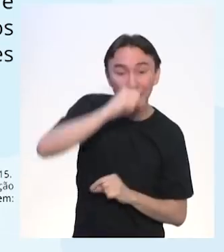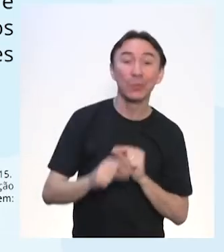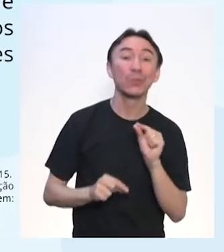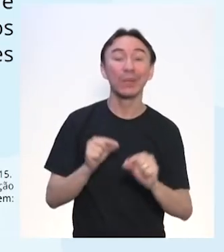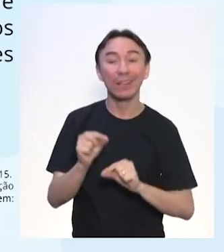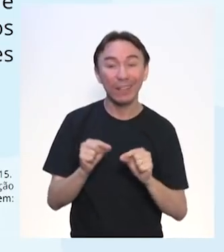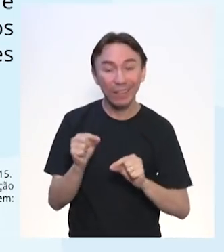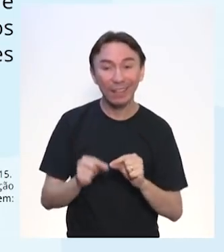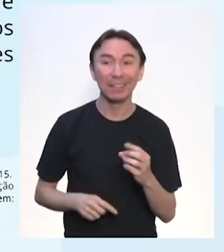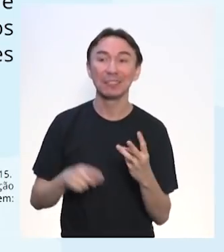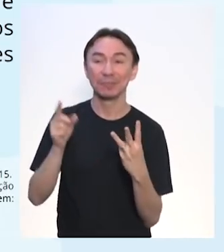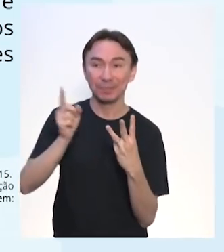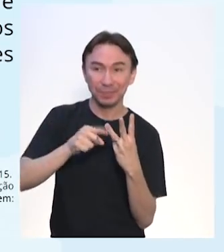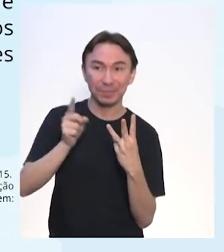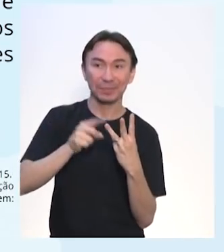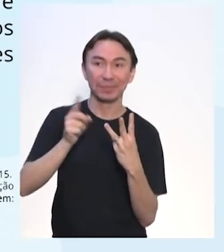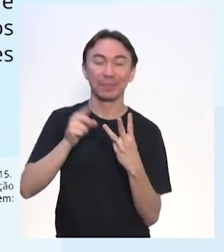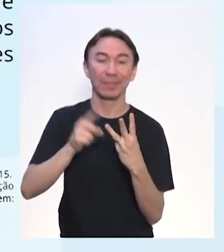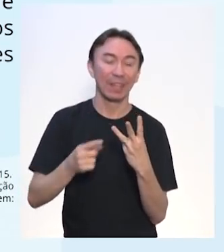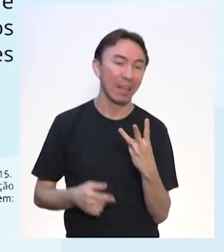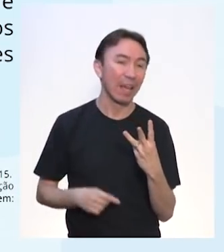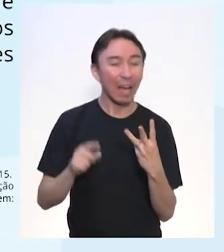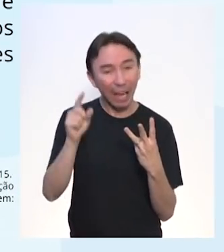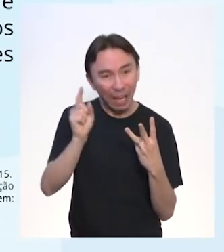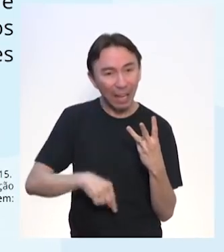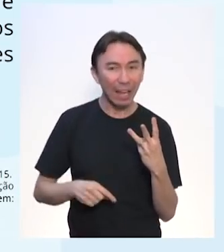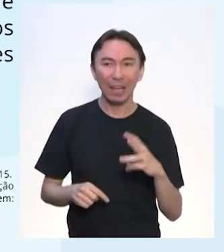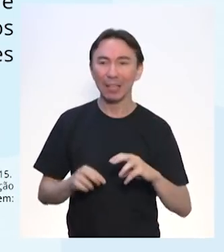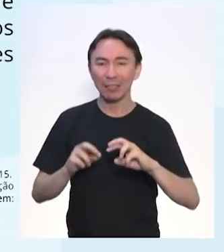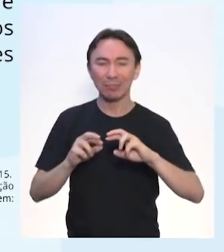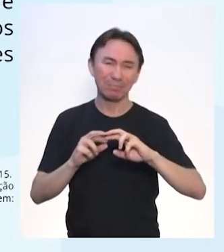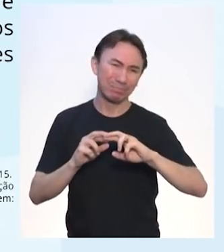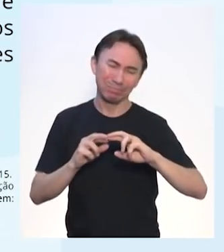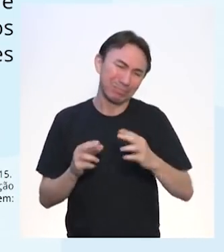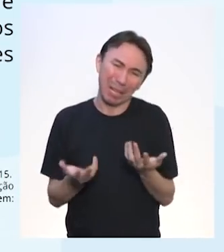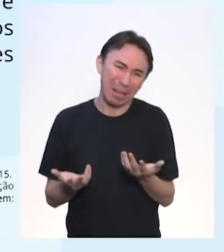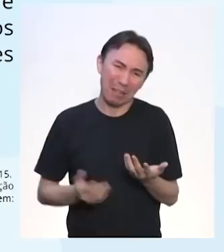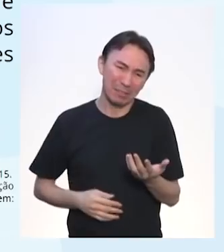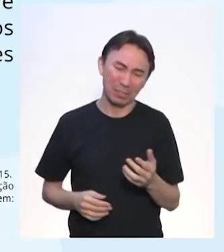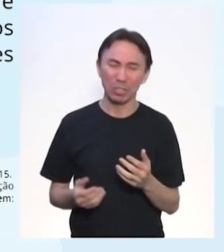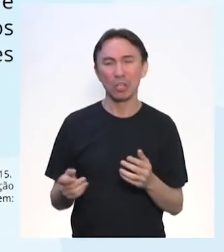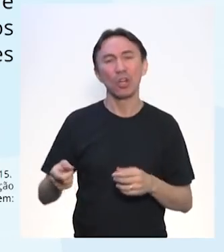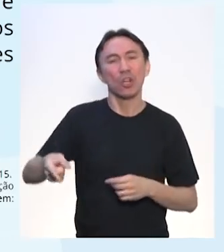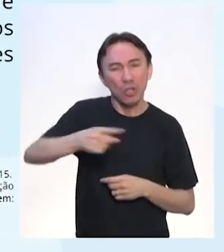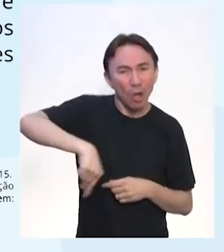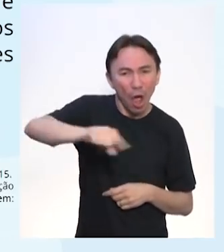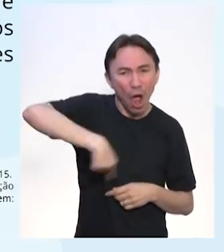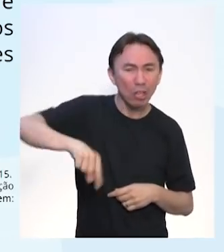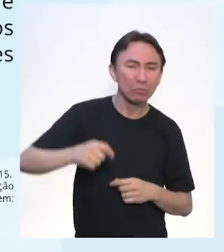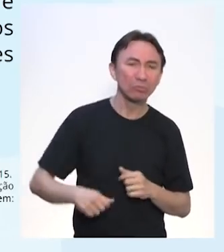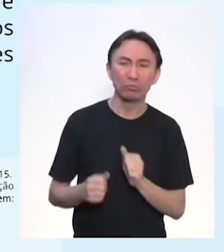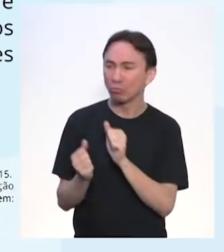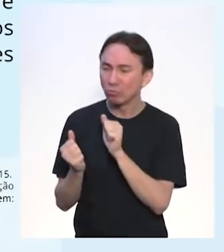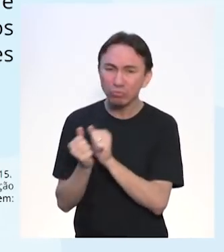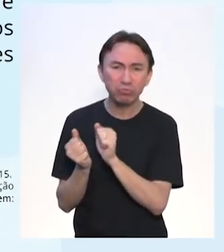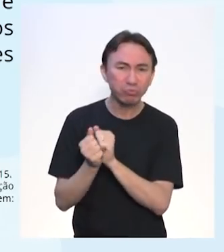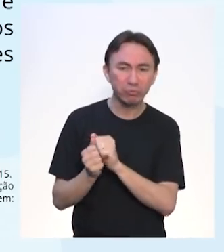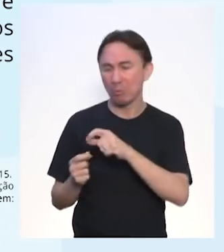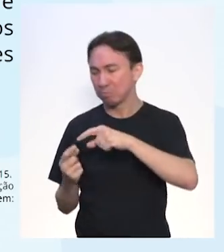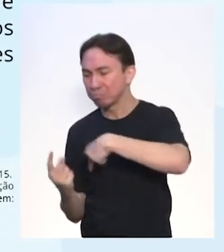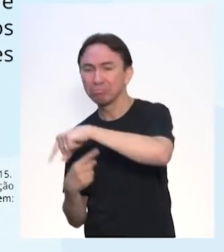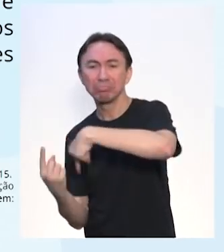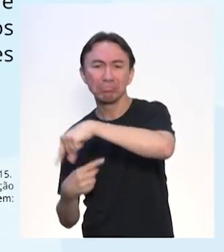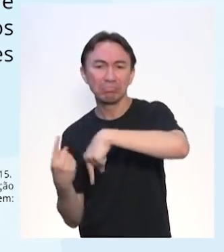da competência relacional ou social. É a relação, né, nossa, do jovem, né, com os outros e